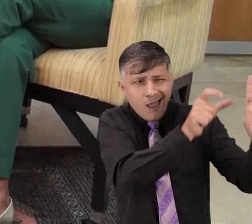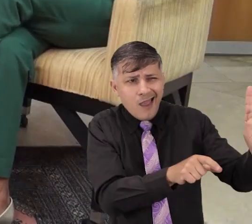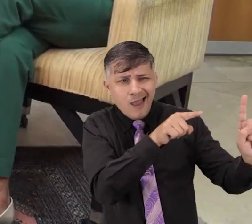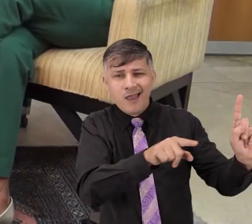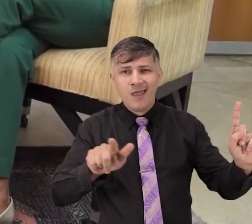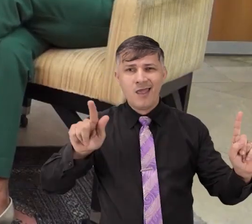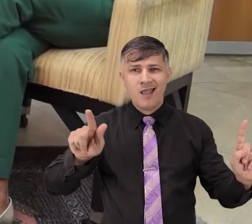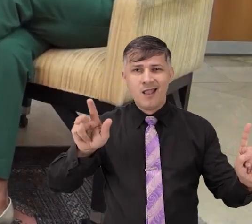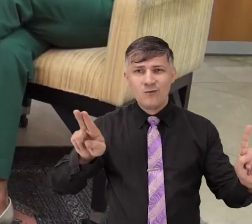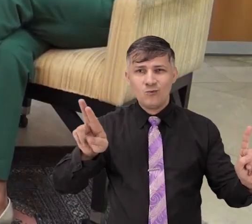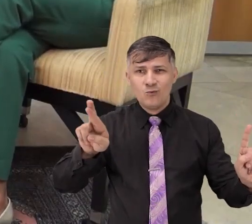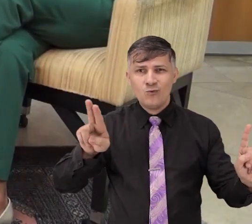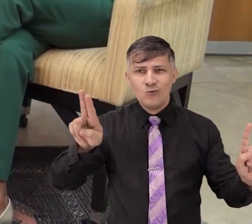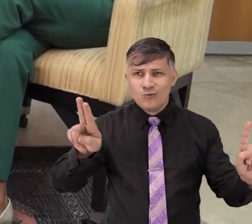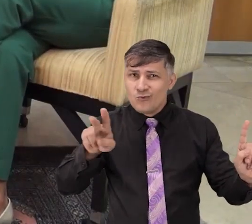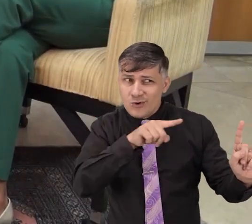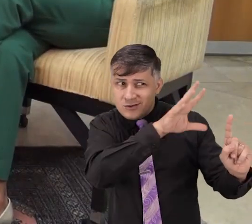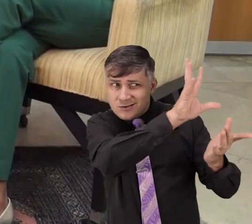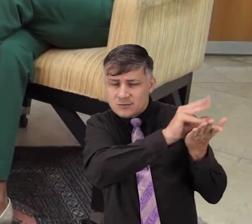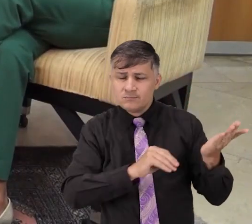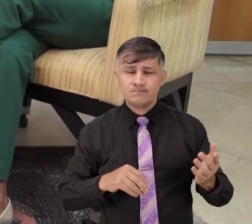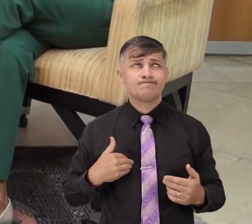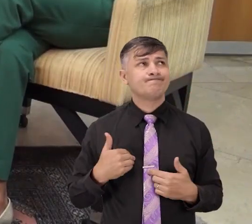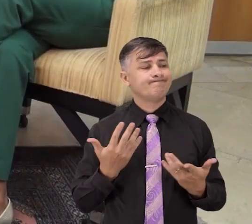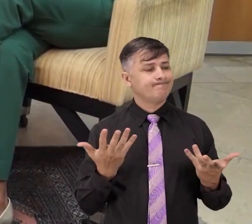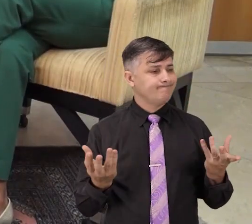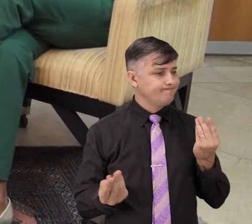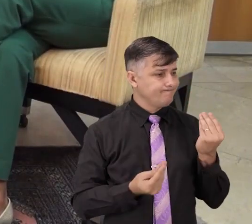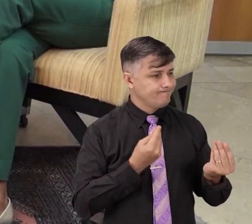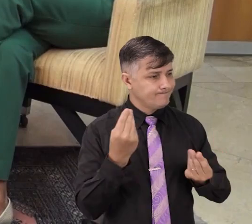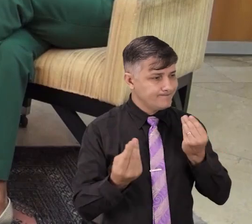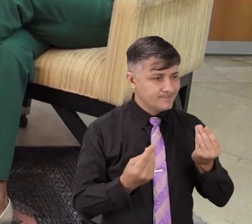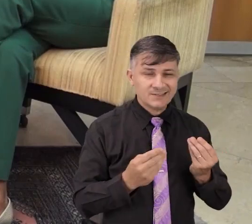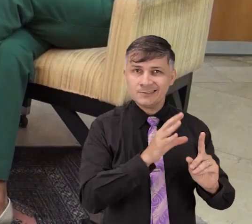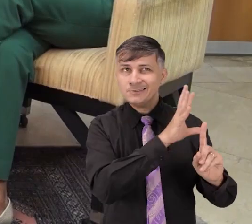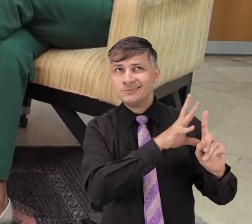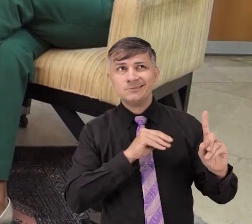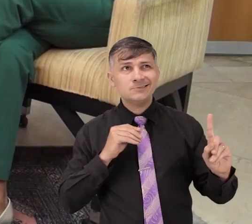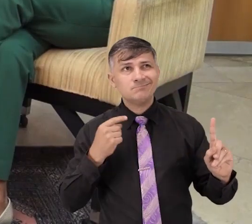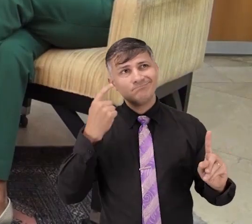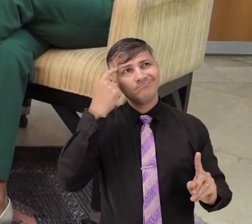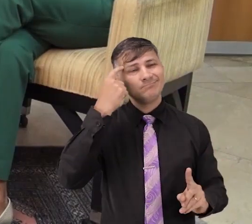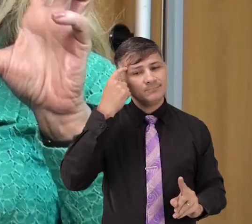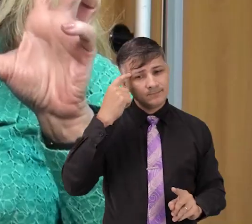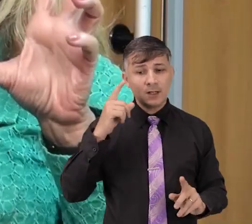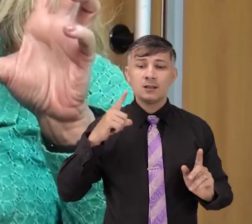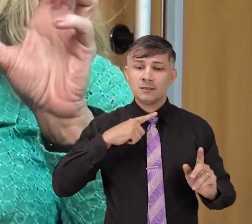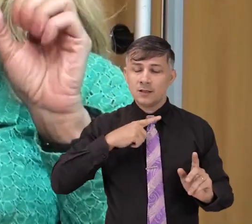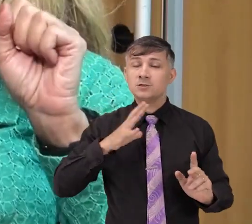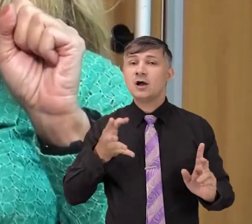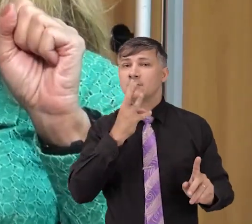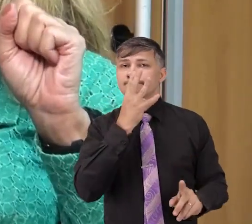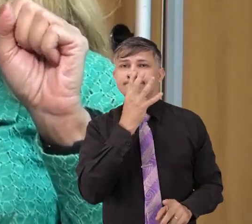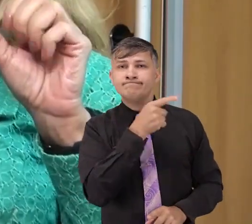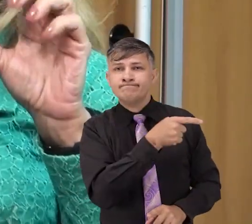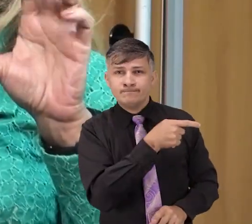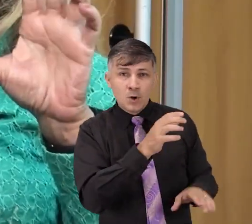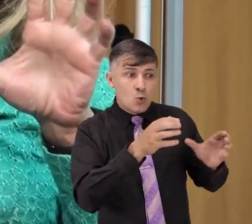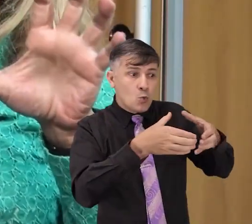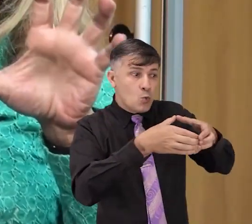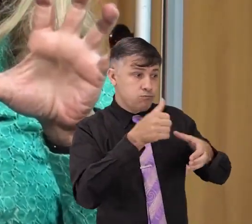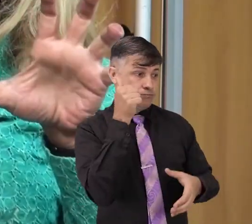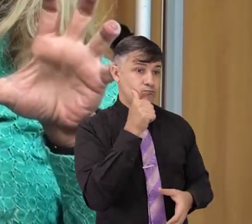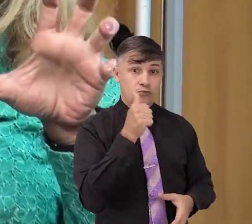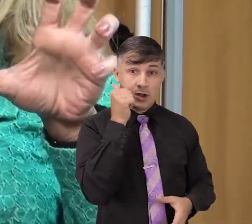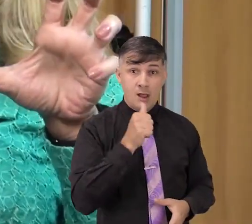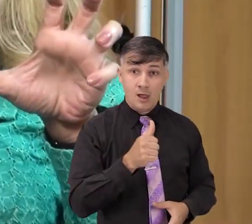Eu não posso dizer que eu tive uma guru, mas eu tive admiração por um grupo de mulheres, que foram